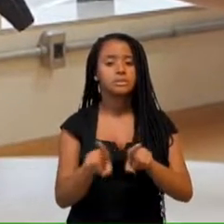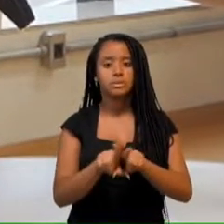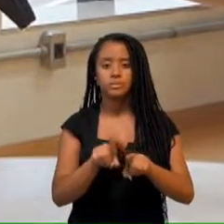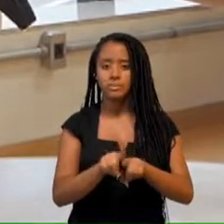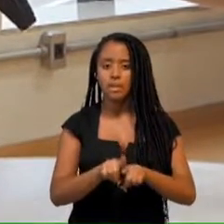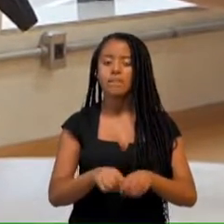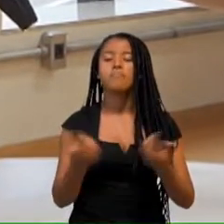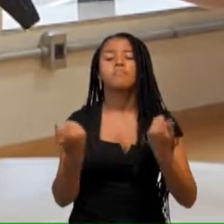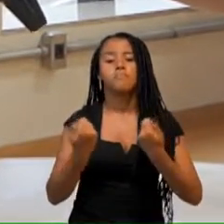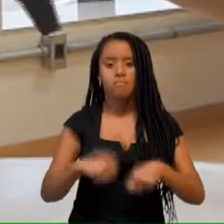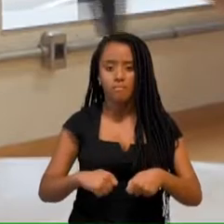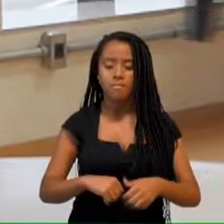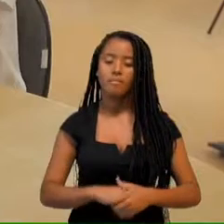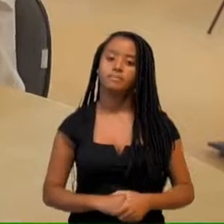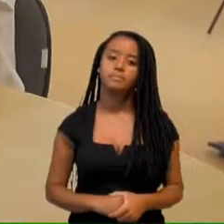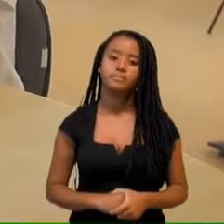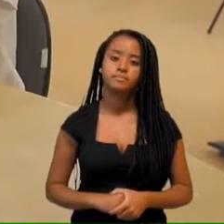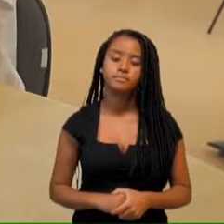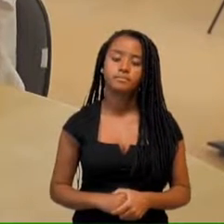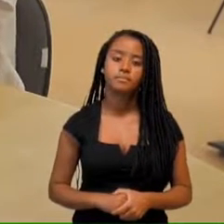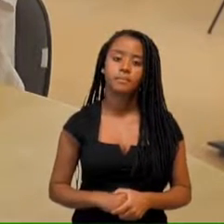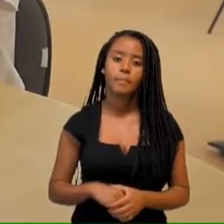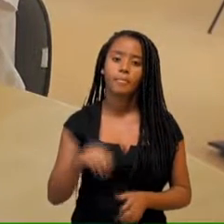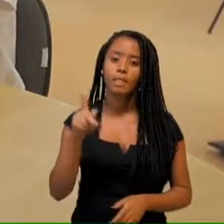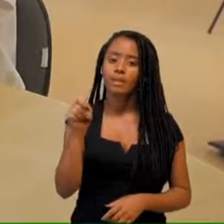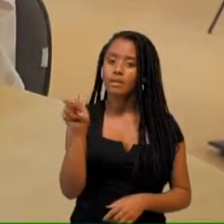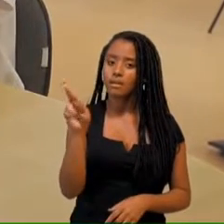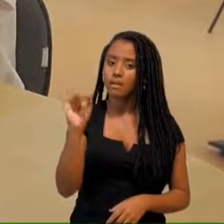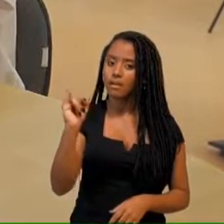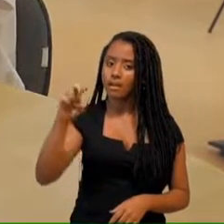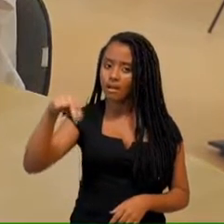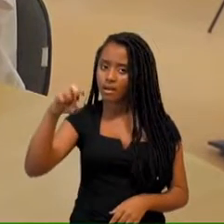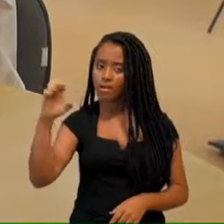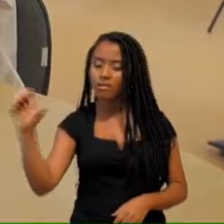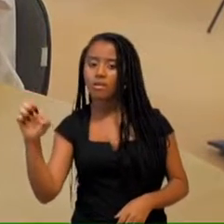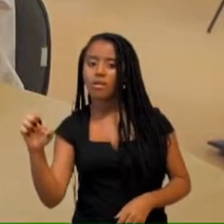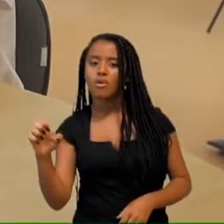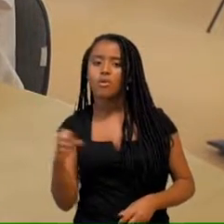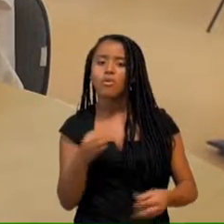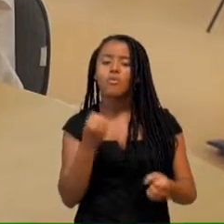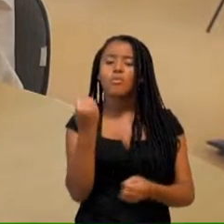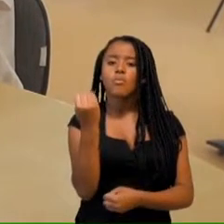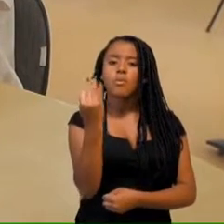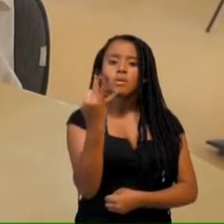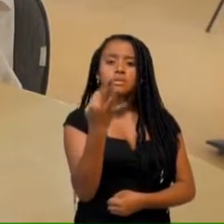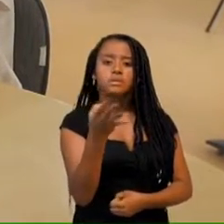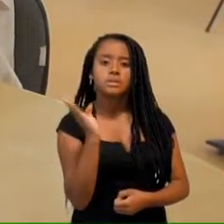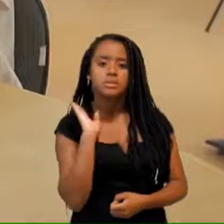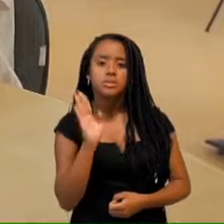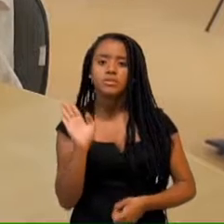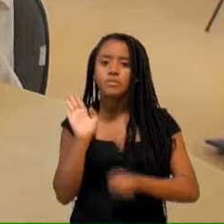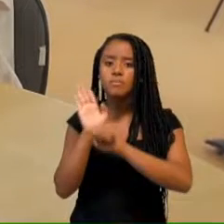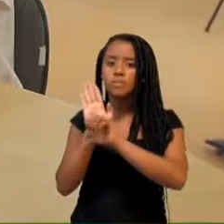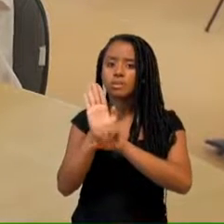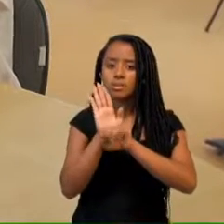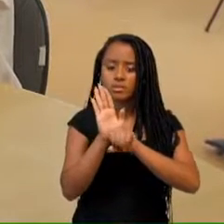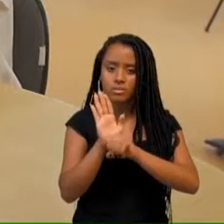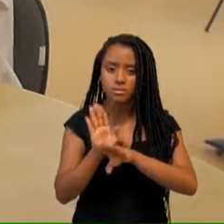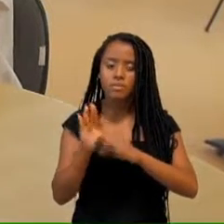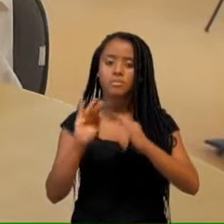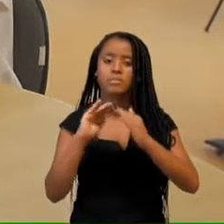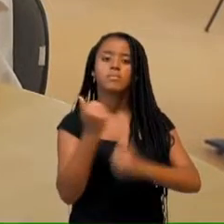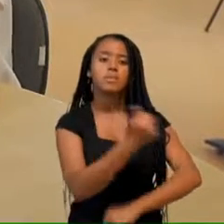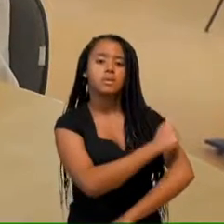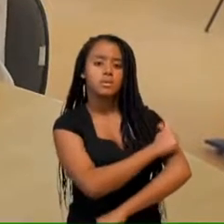proibido tá e Karine quantos alunos que já foram beneficiados aqui pela moradia estudantil nesses 10